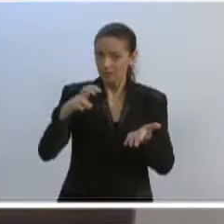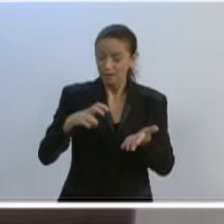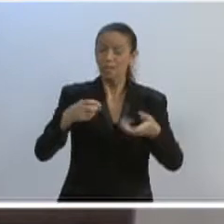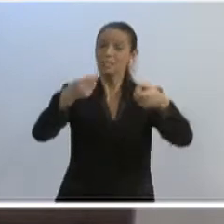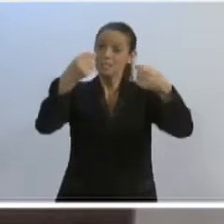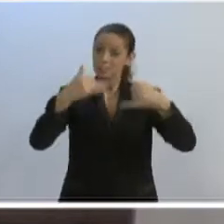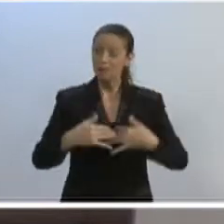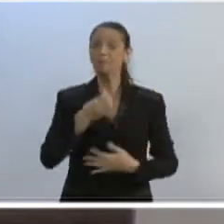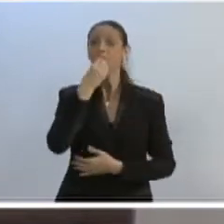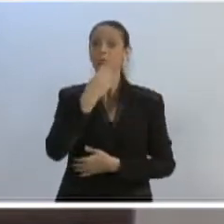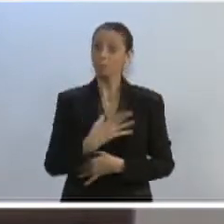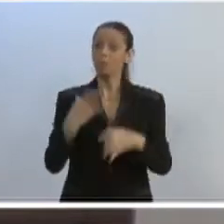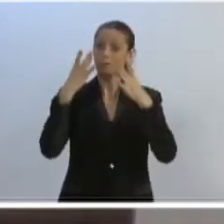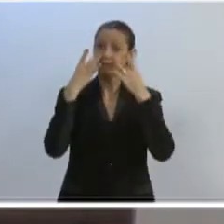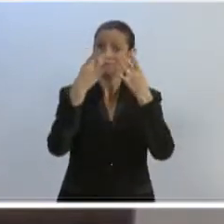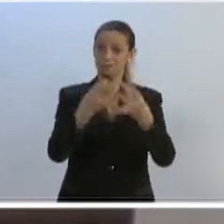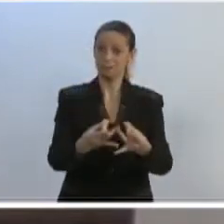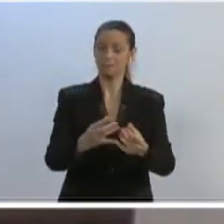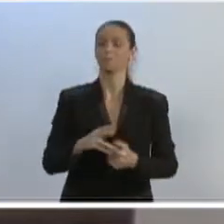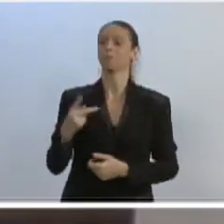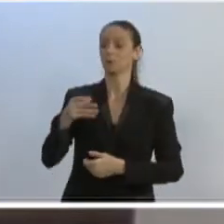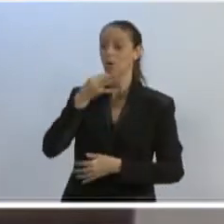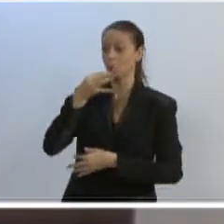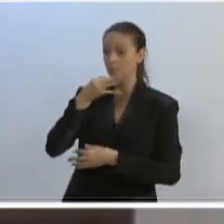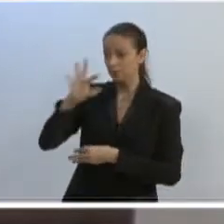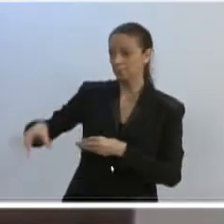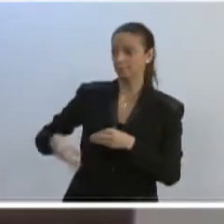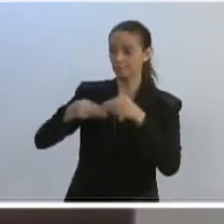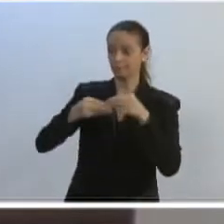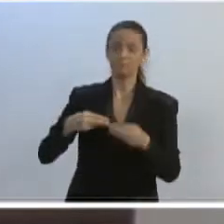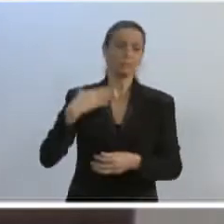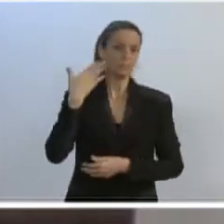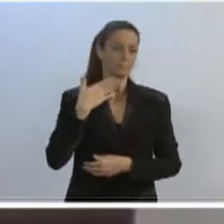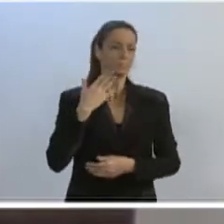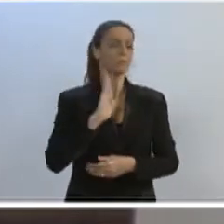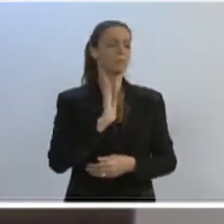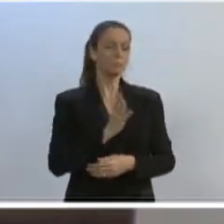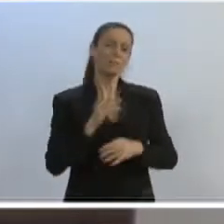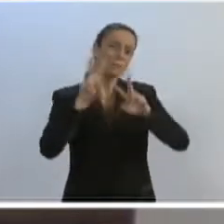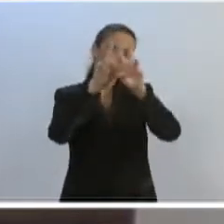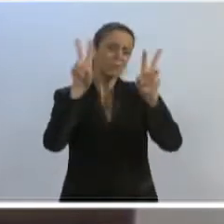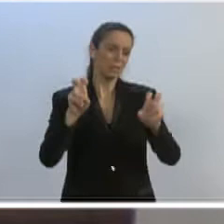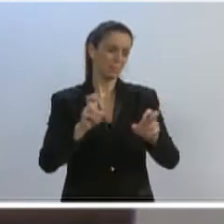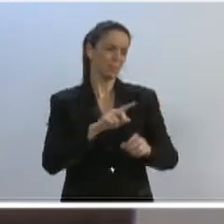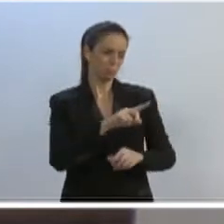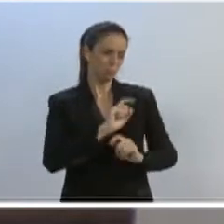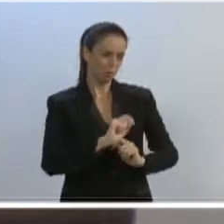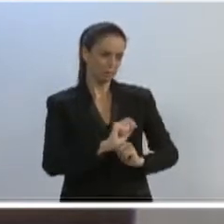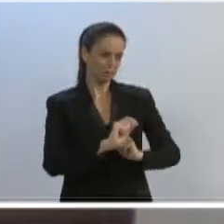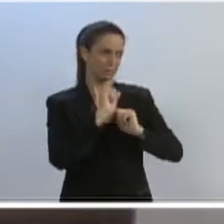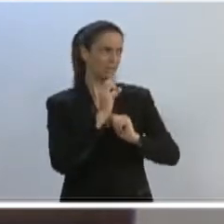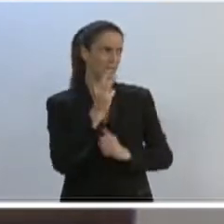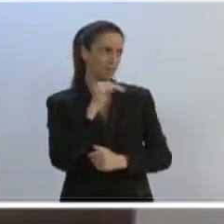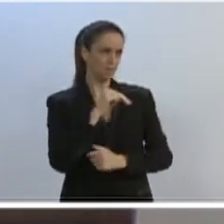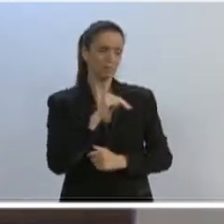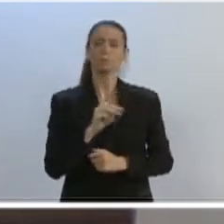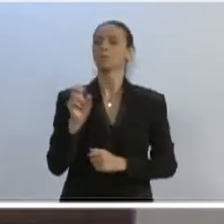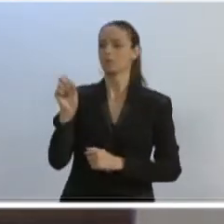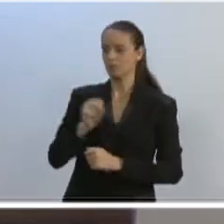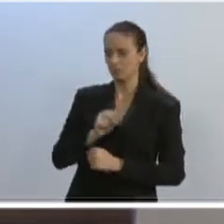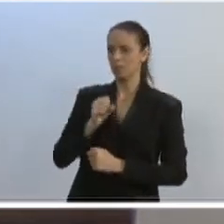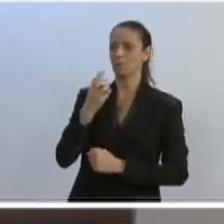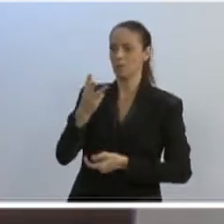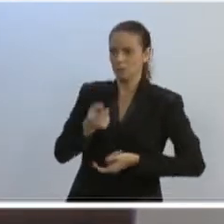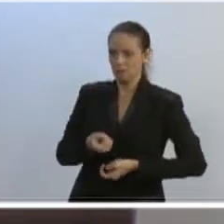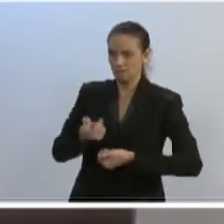obrigado novembro acrescenta em sua fala meu procedimento presidente pelo pelo tema se concede três minutos para 3 minutos para sua